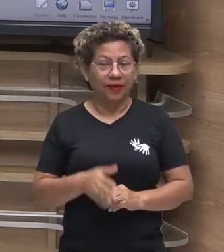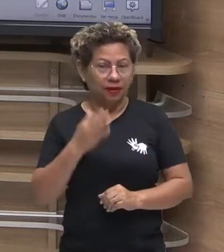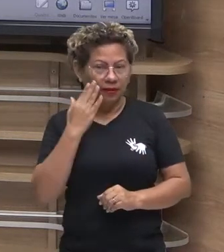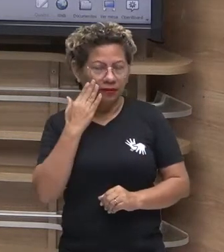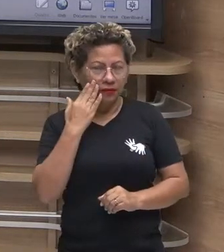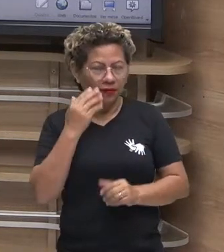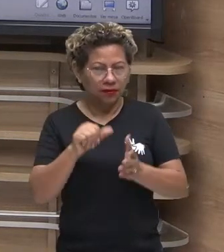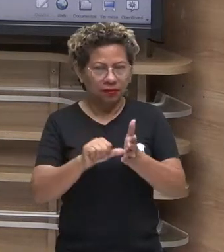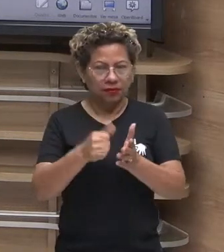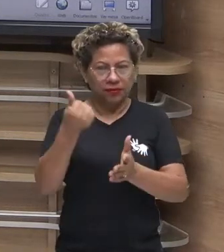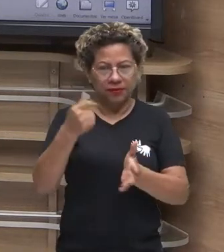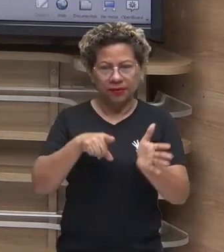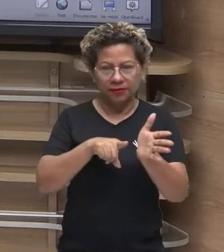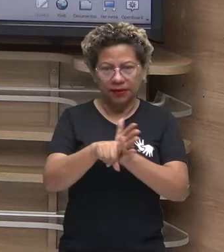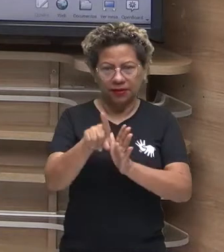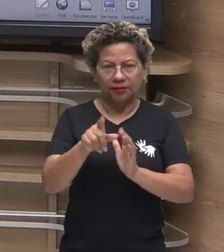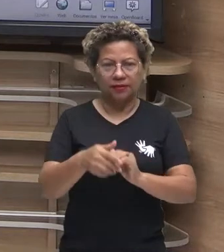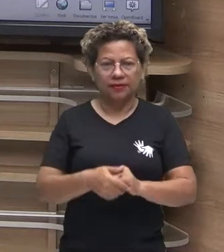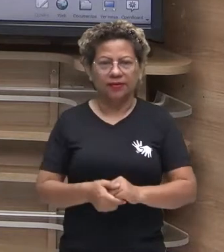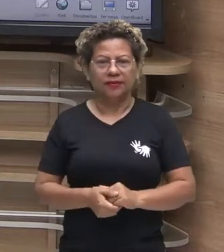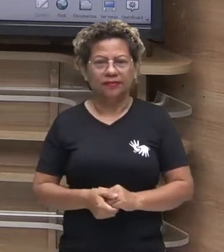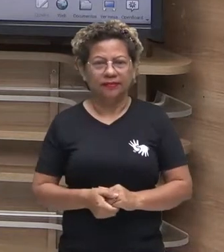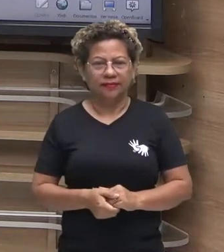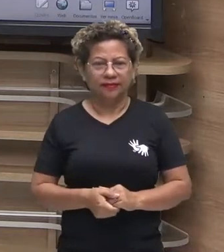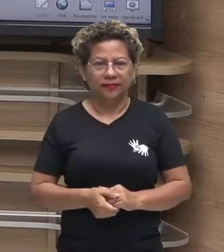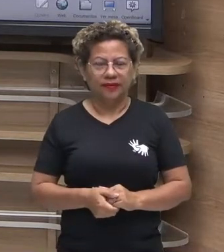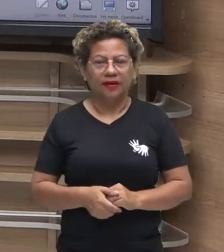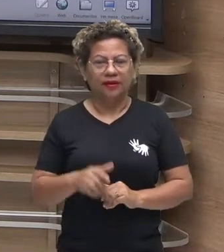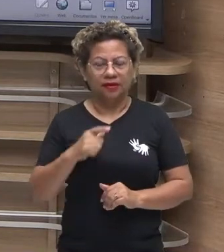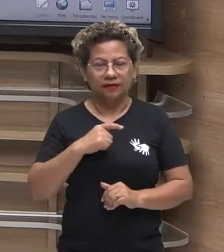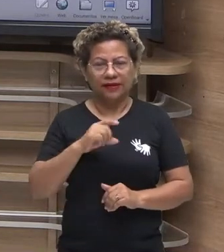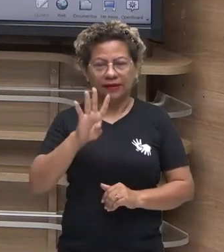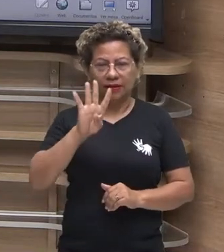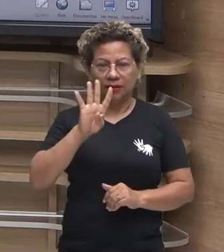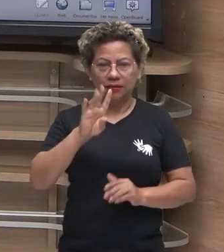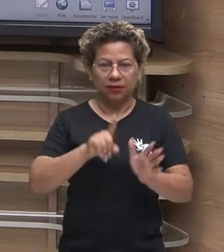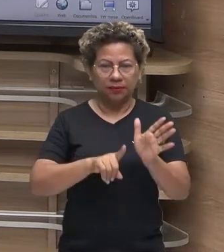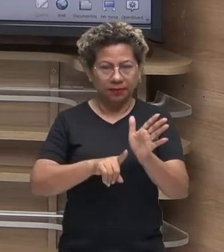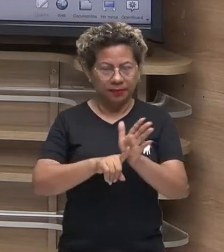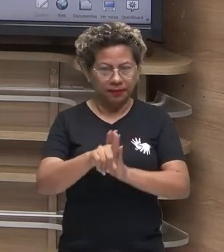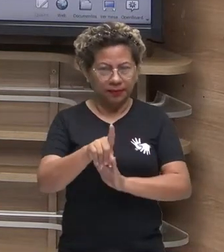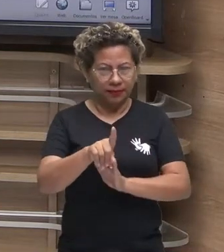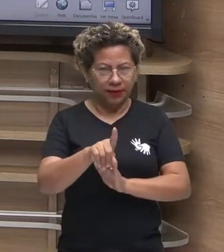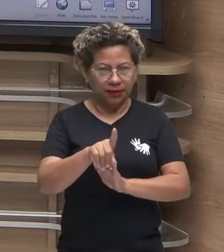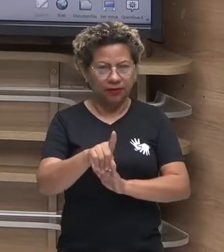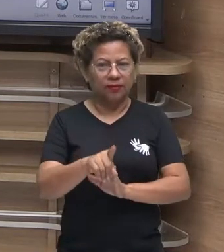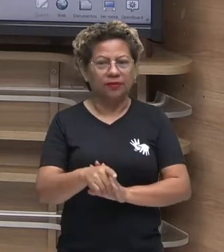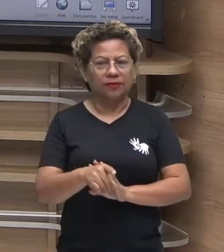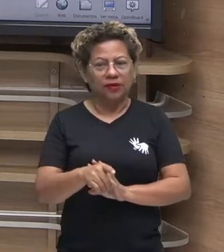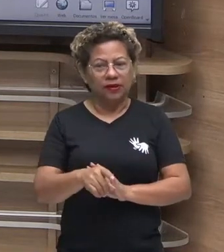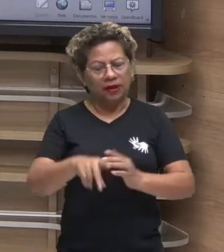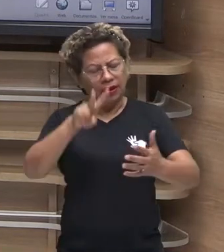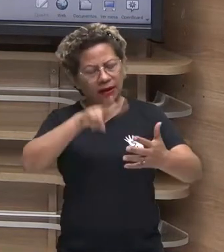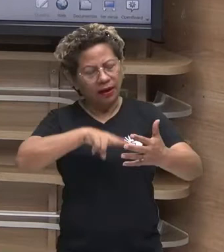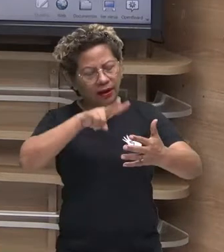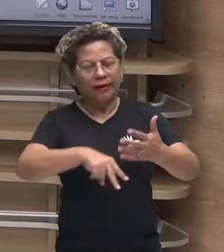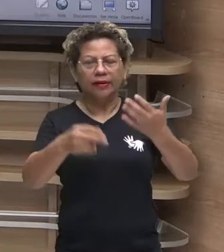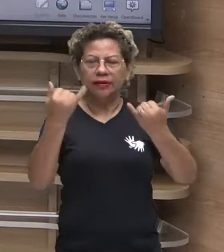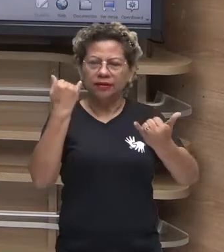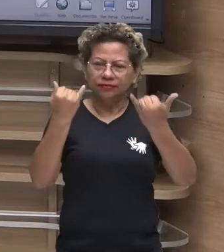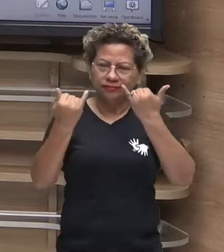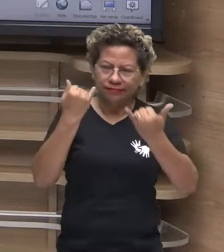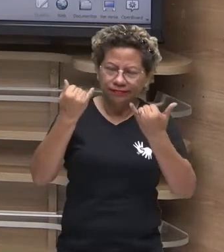nossa primeira questão. Não esquecendo que vocês terão quatro questões. Vejam, analisam, participem lá no